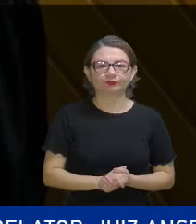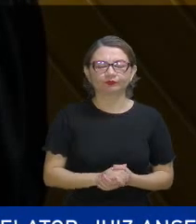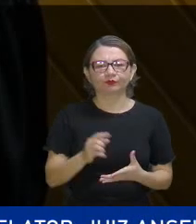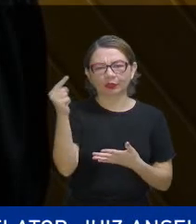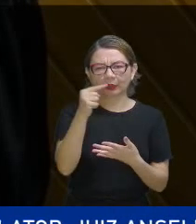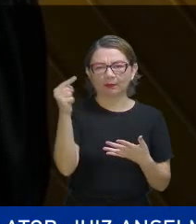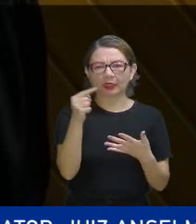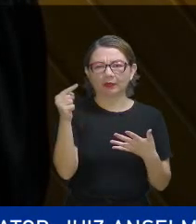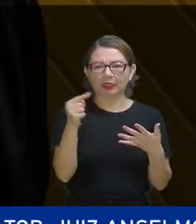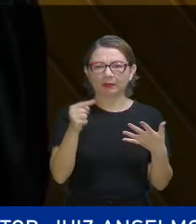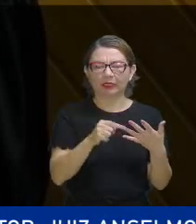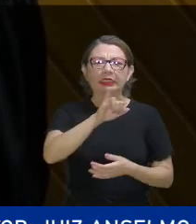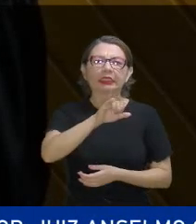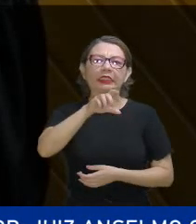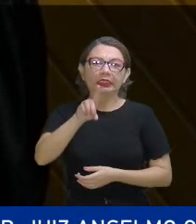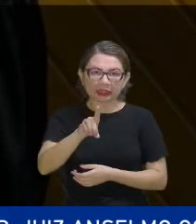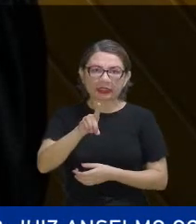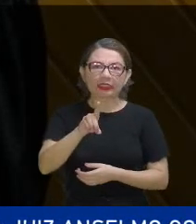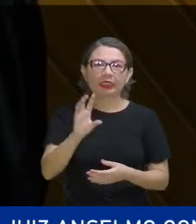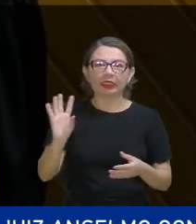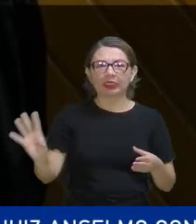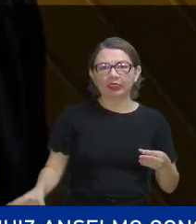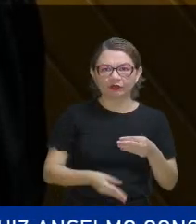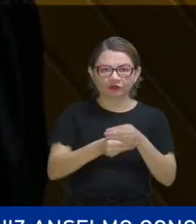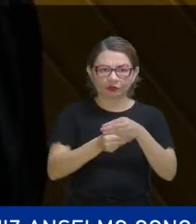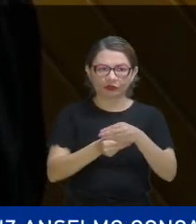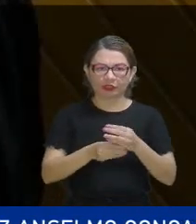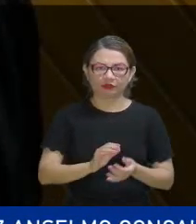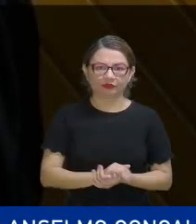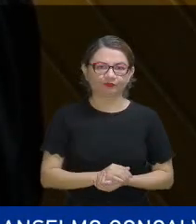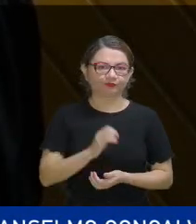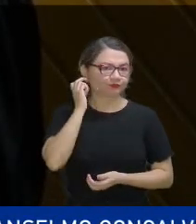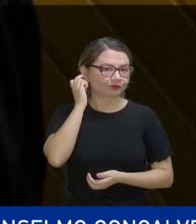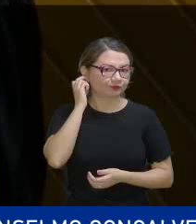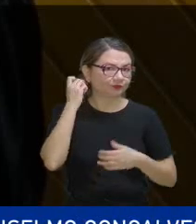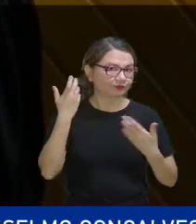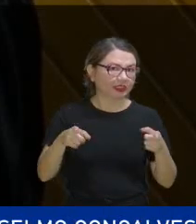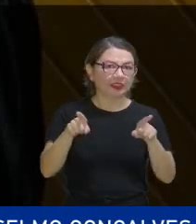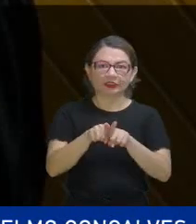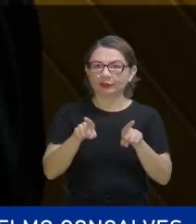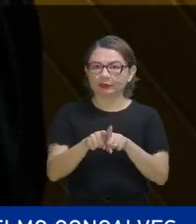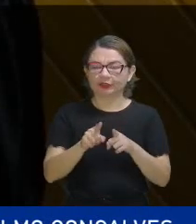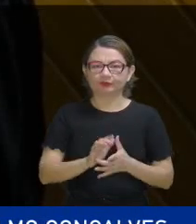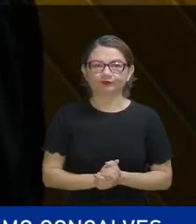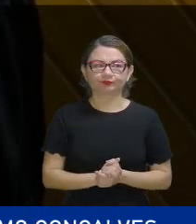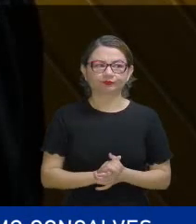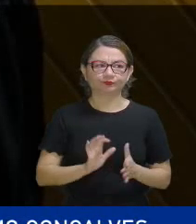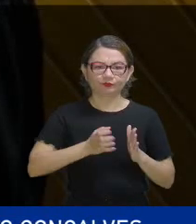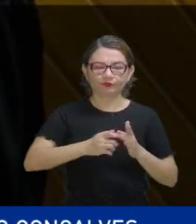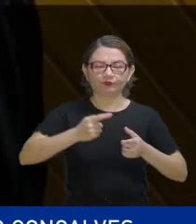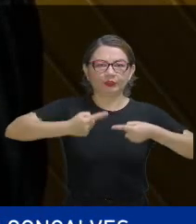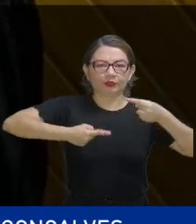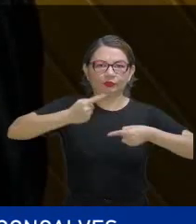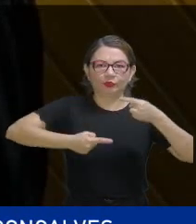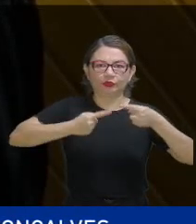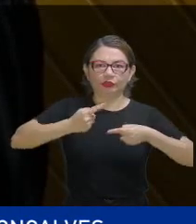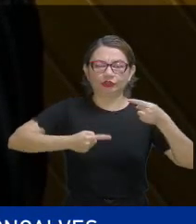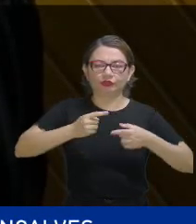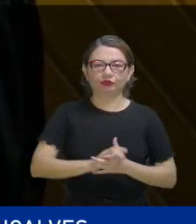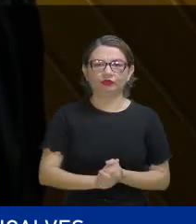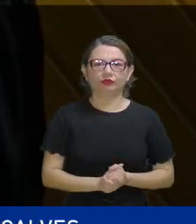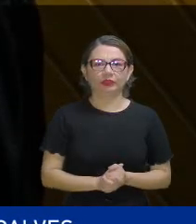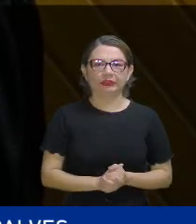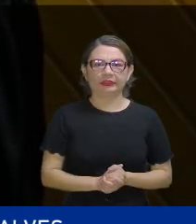5233-264 e dos respectivos IDs a ele vinculados. No caso, a princípio, o partido político prestador de